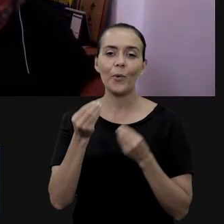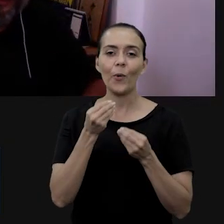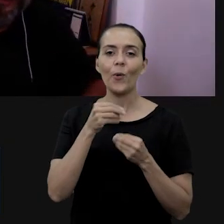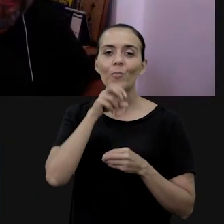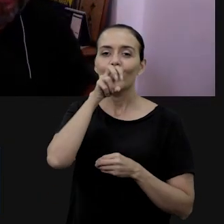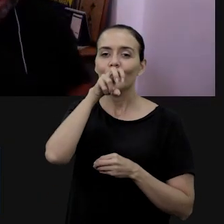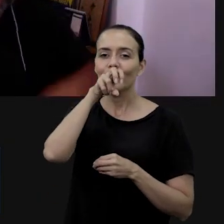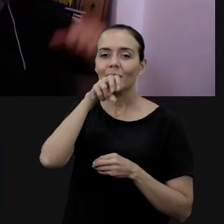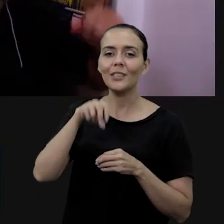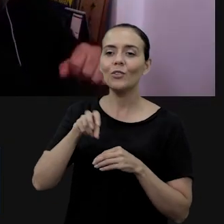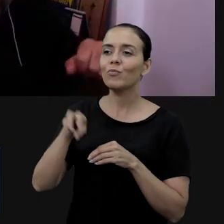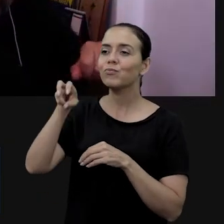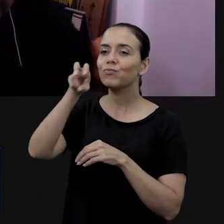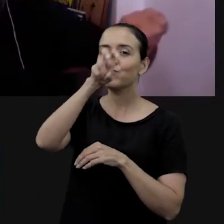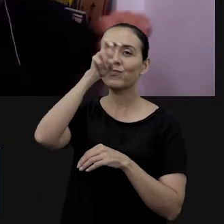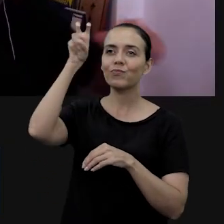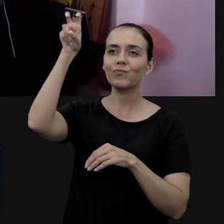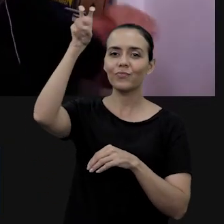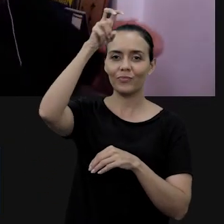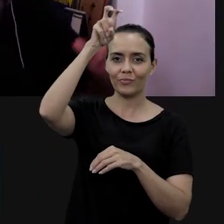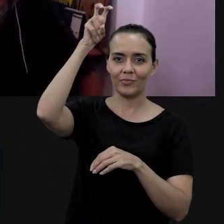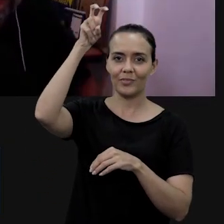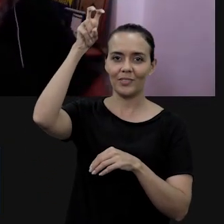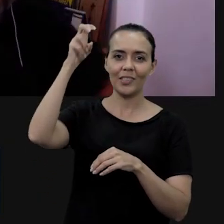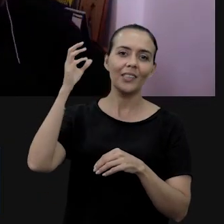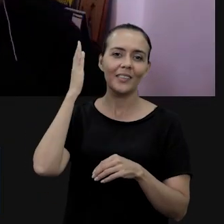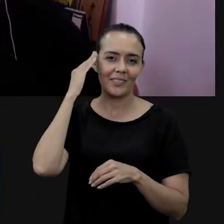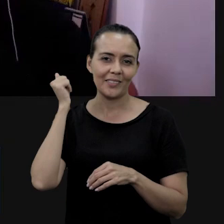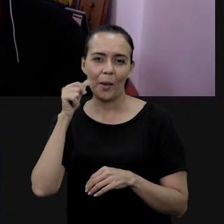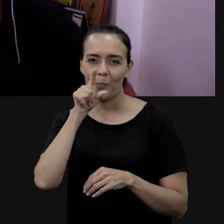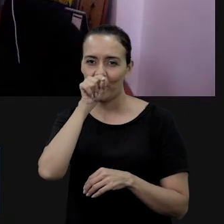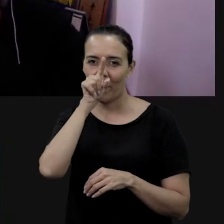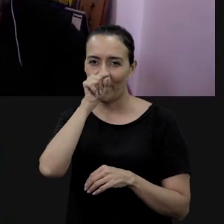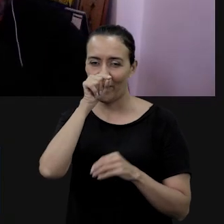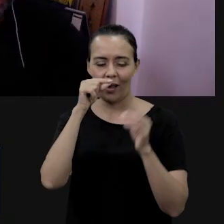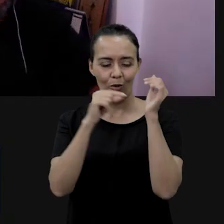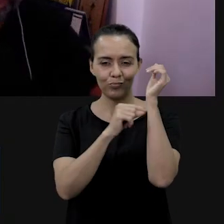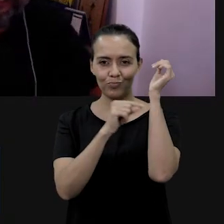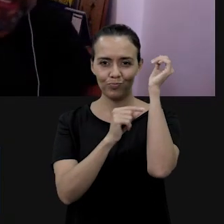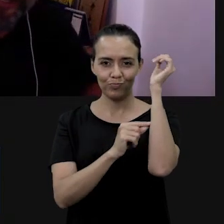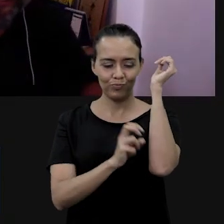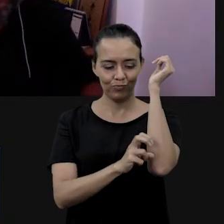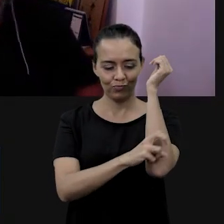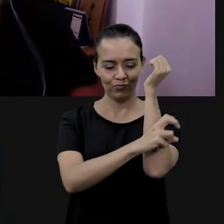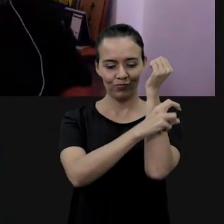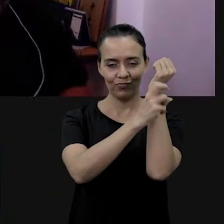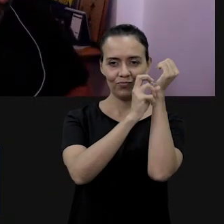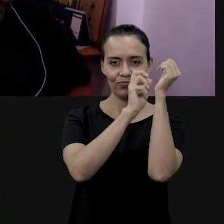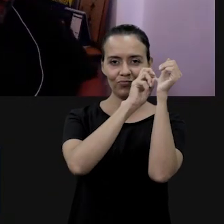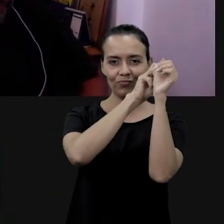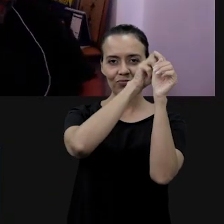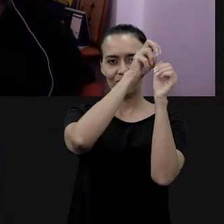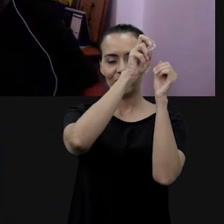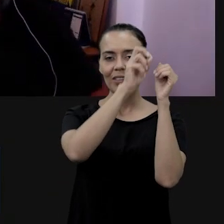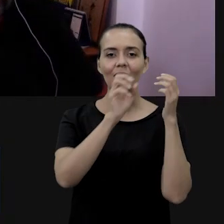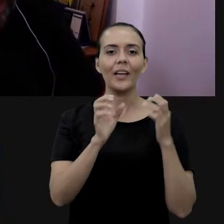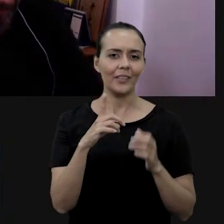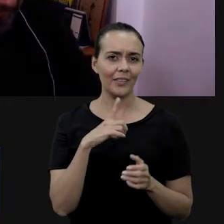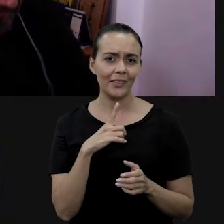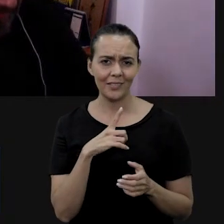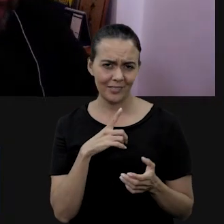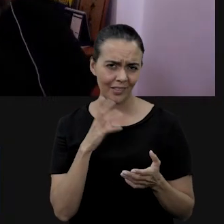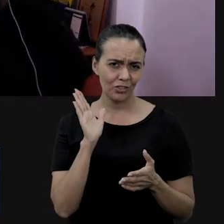é o esquilo andando em cima do pica-pau lá, aquela foto que alguém